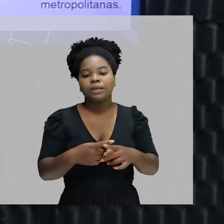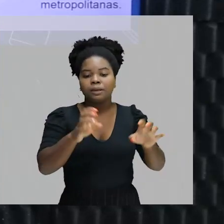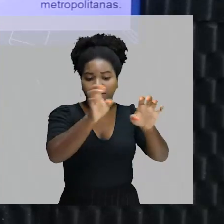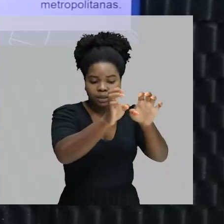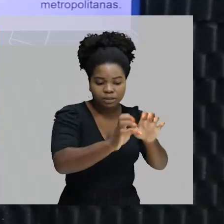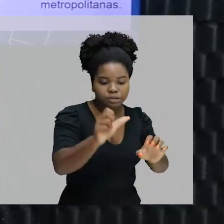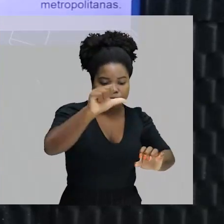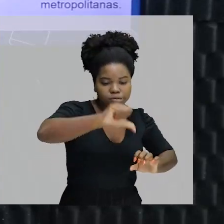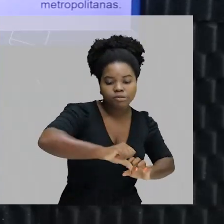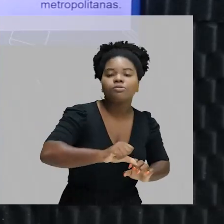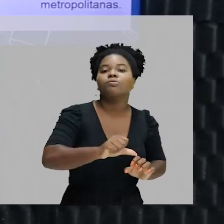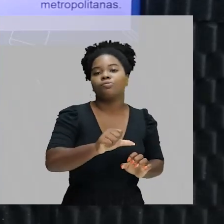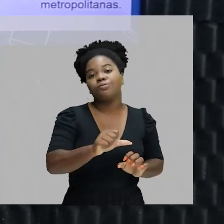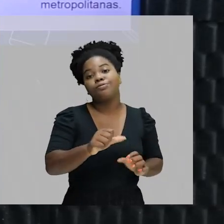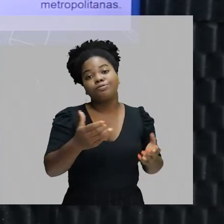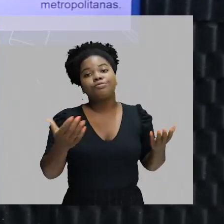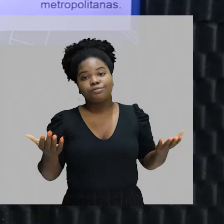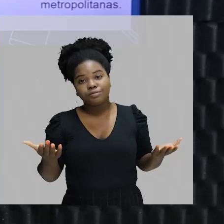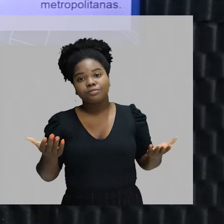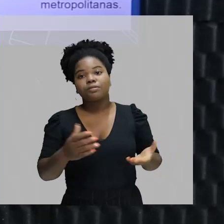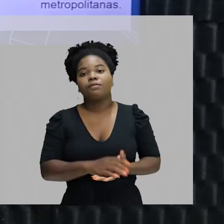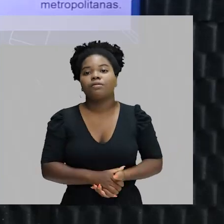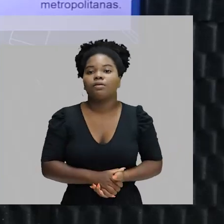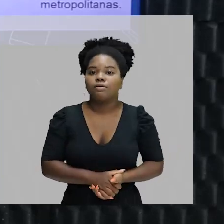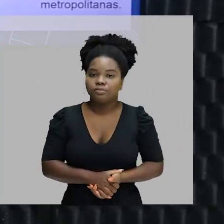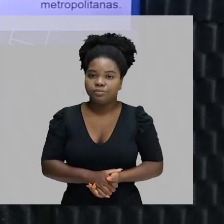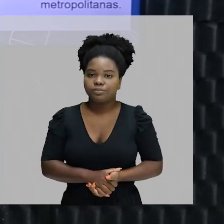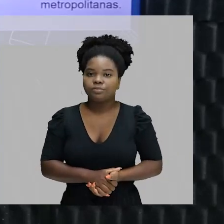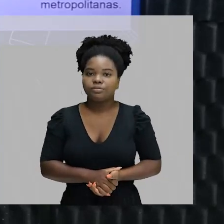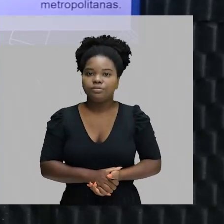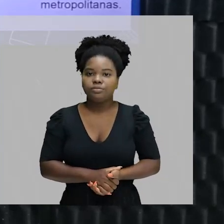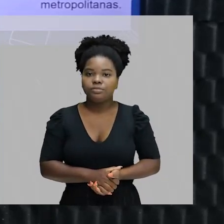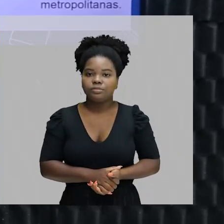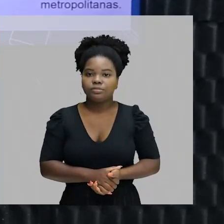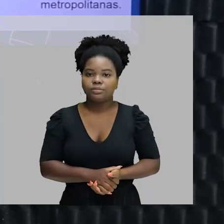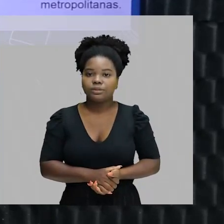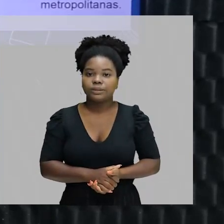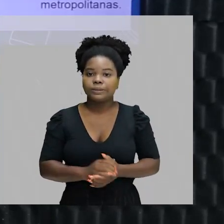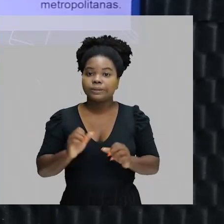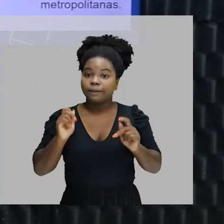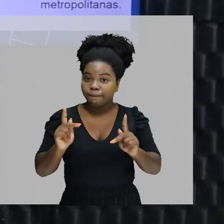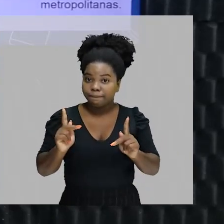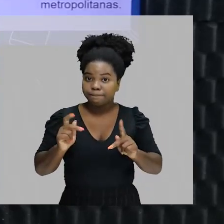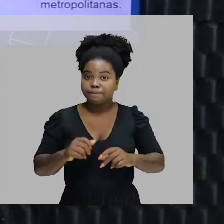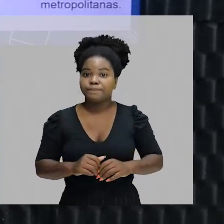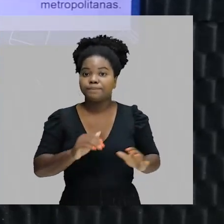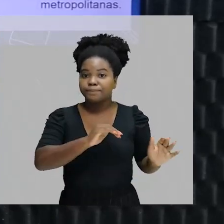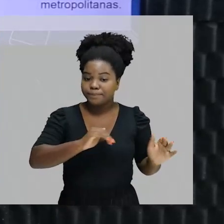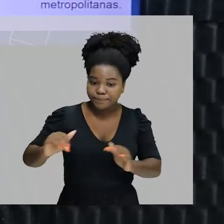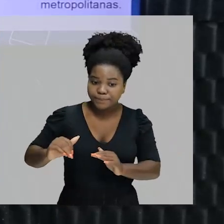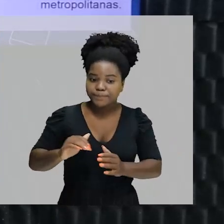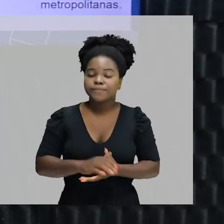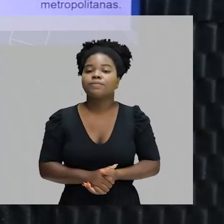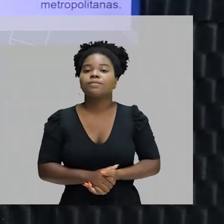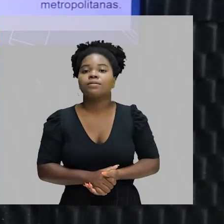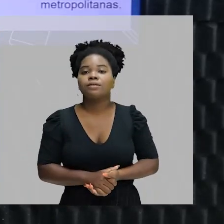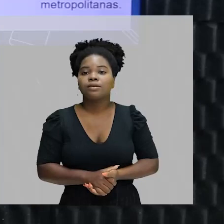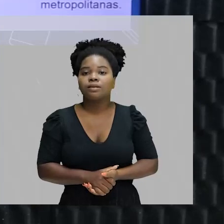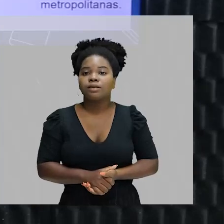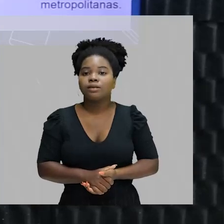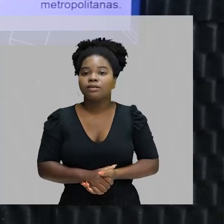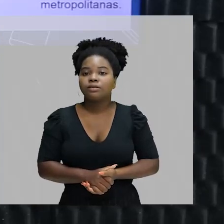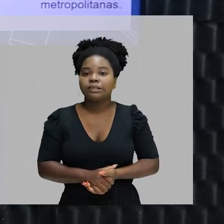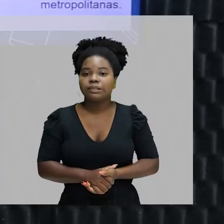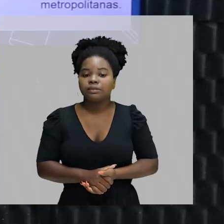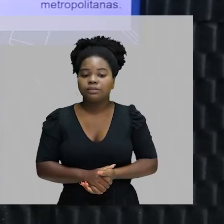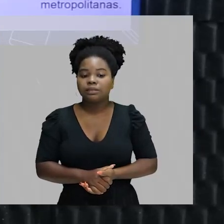urbanização, principalmente a urbanização de países subdesenvolvidos e emergentes como o Brasil. Beleza, né? Então,